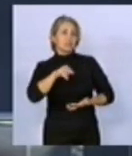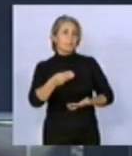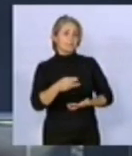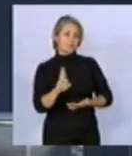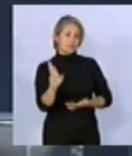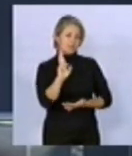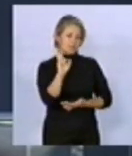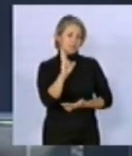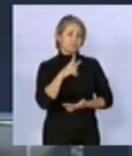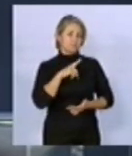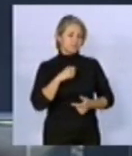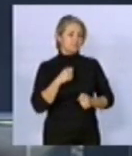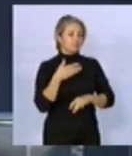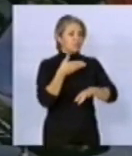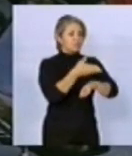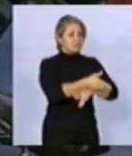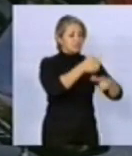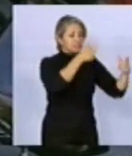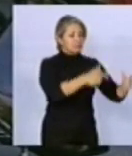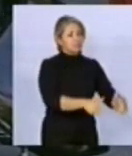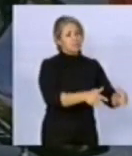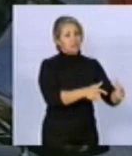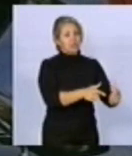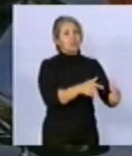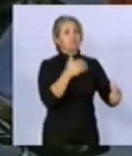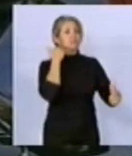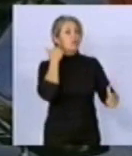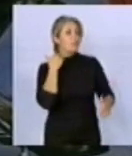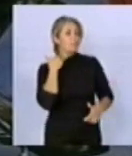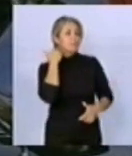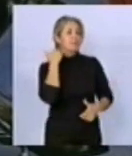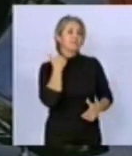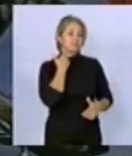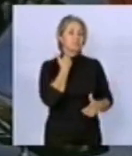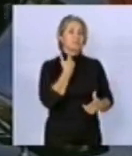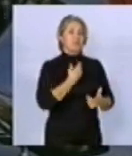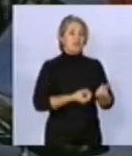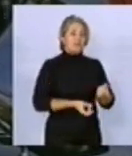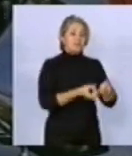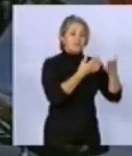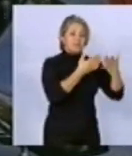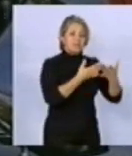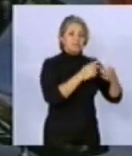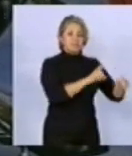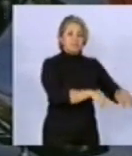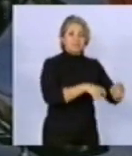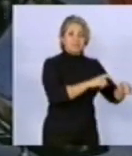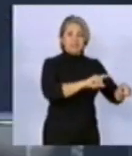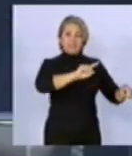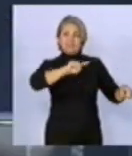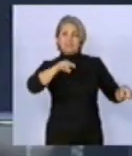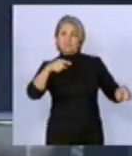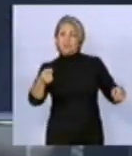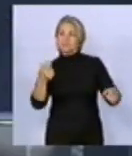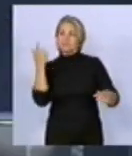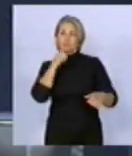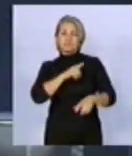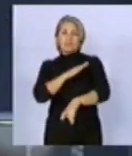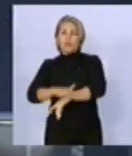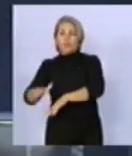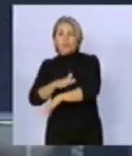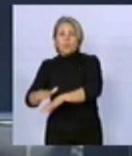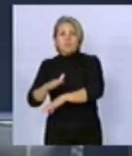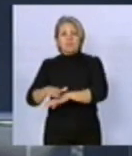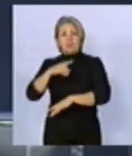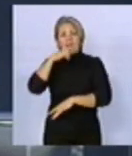precisa de acesso a uma instituição financeira e hipoteca sua fazenda na safra seguinte não consegue colher cana de açúcar